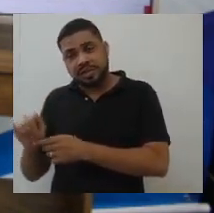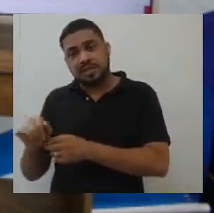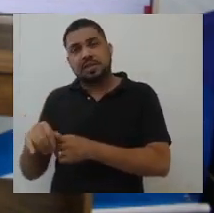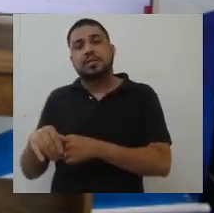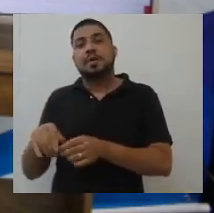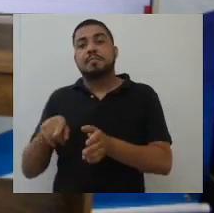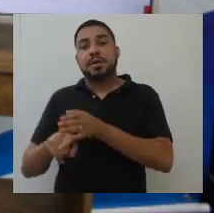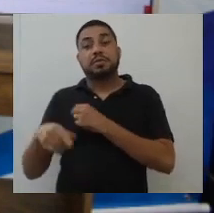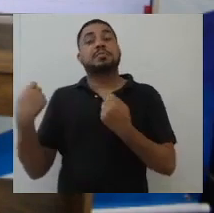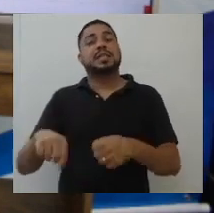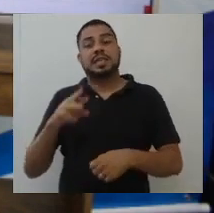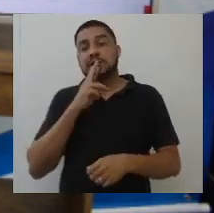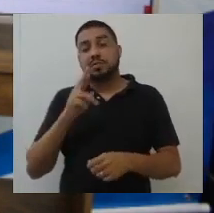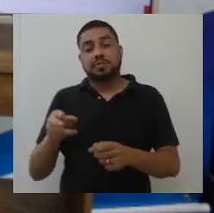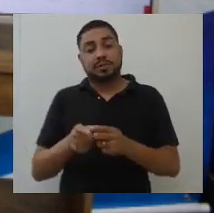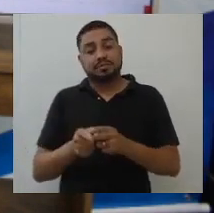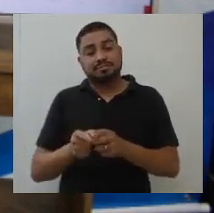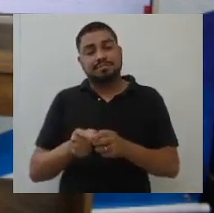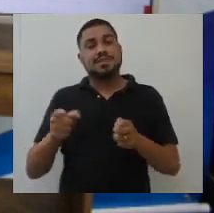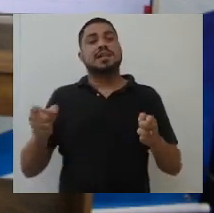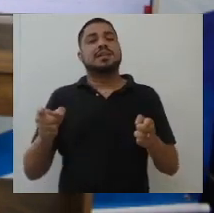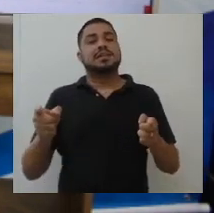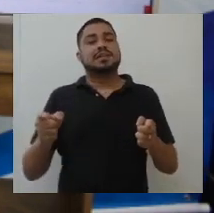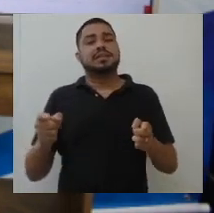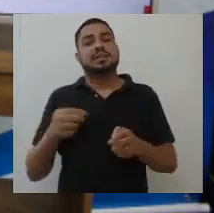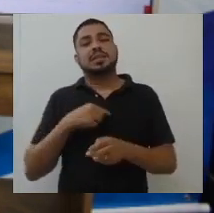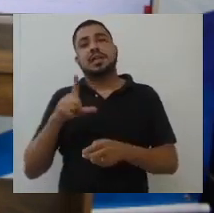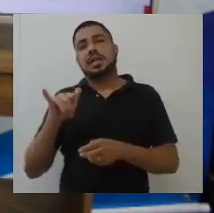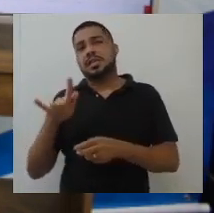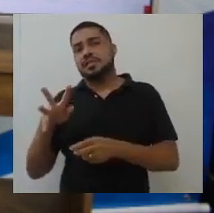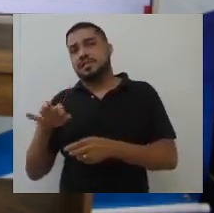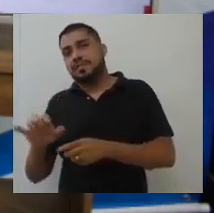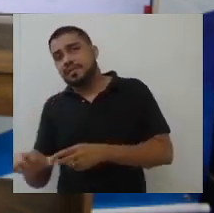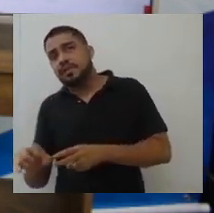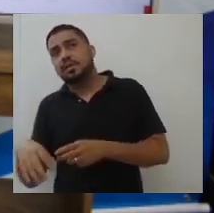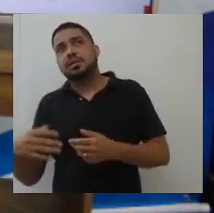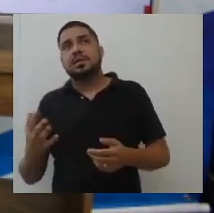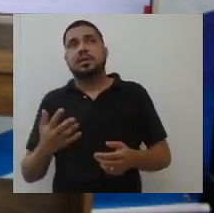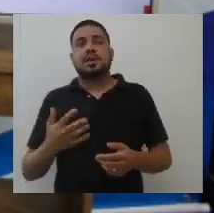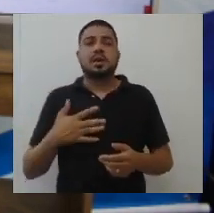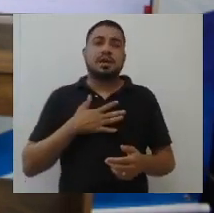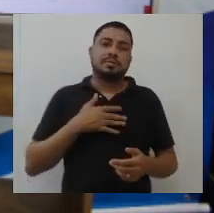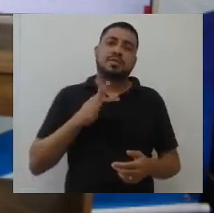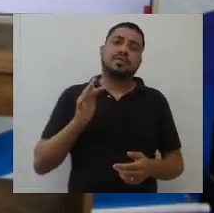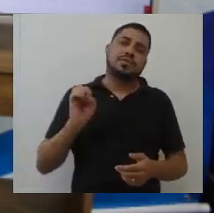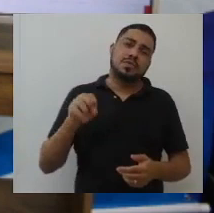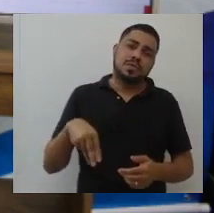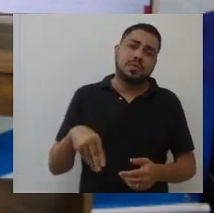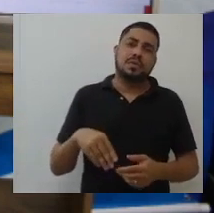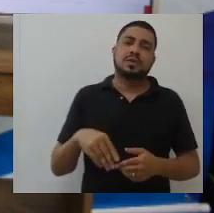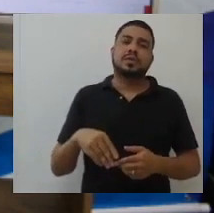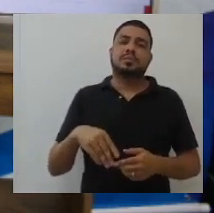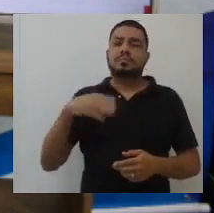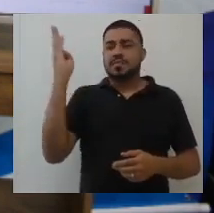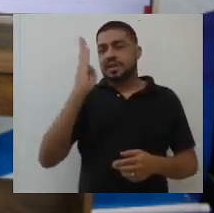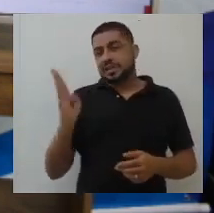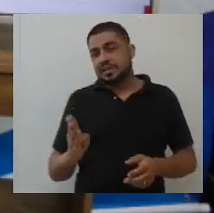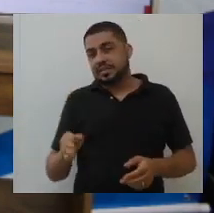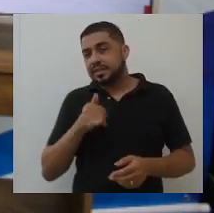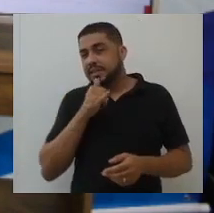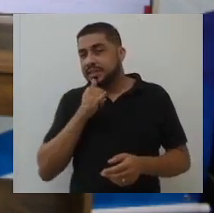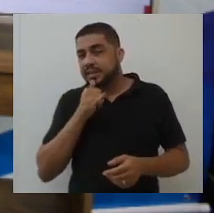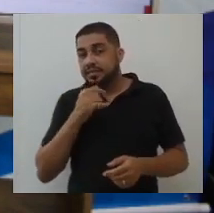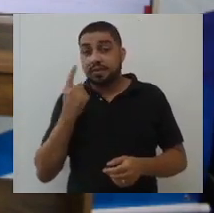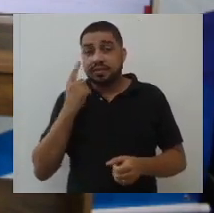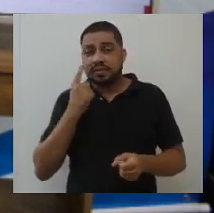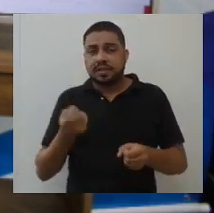não. Preciso dar detalhes. Where do you live? I live in Recife. I am from Brazil, for example. Ok? E aí vamos retornar para ver